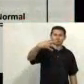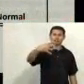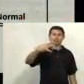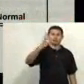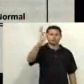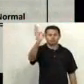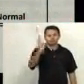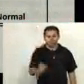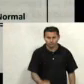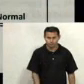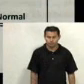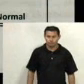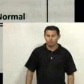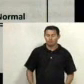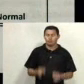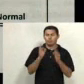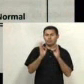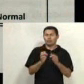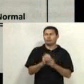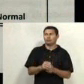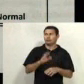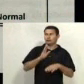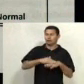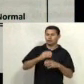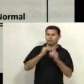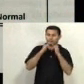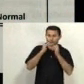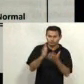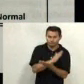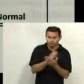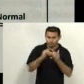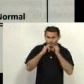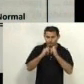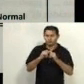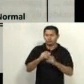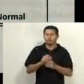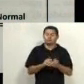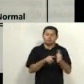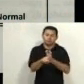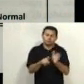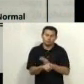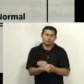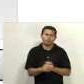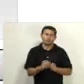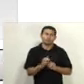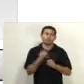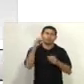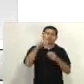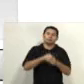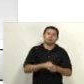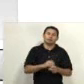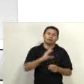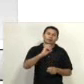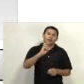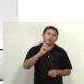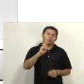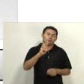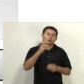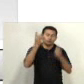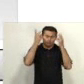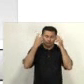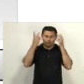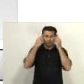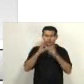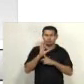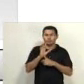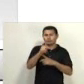99,74%. Tá? Essa é uma das afirmativas que a estatística me oferece em cima da curva de distribuição normal